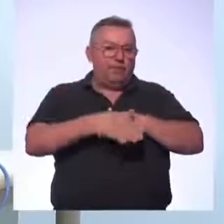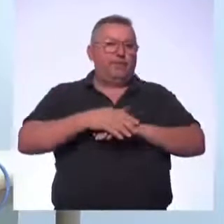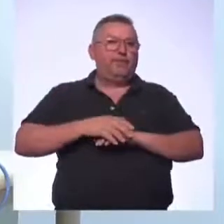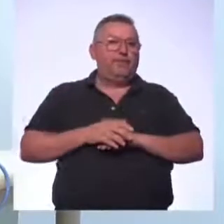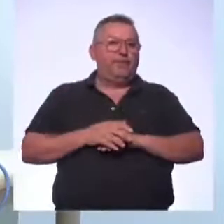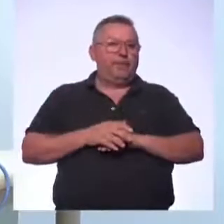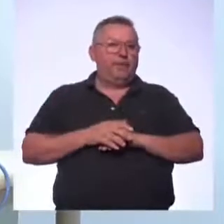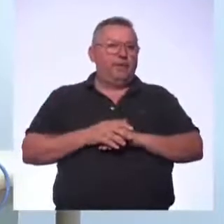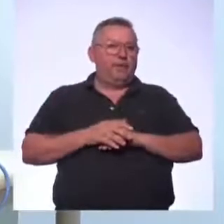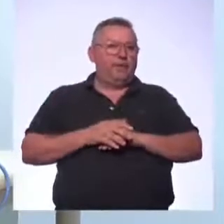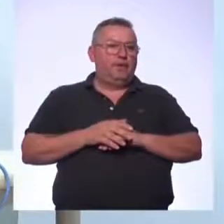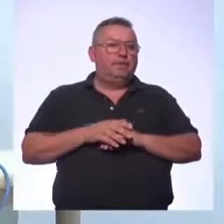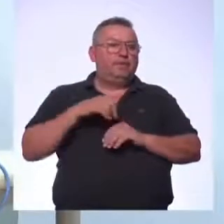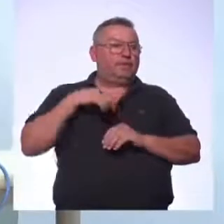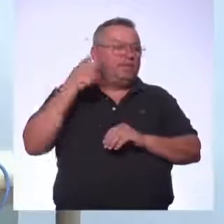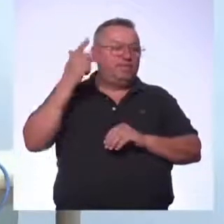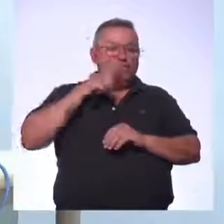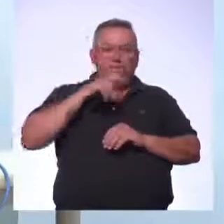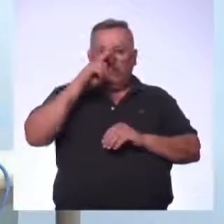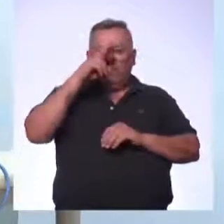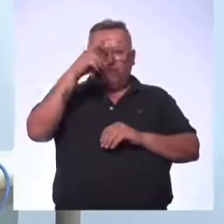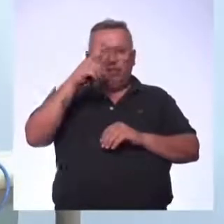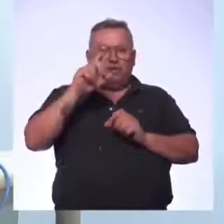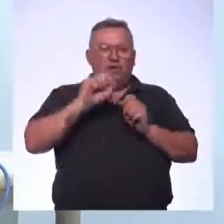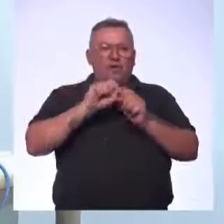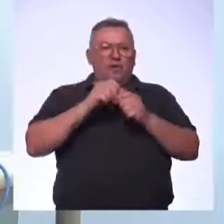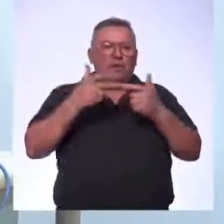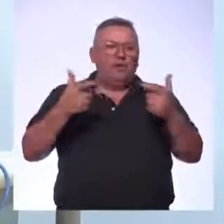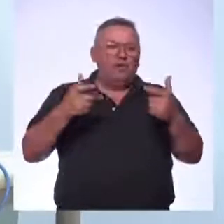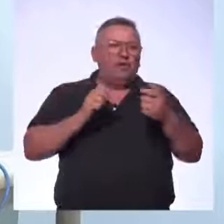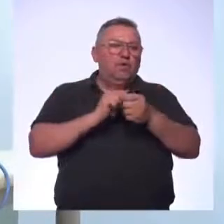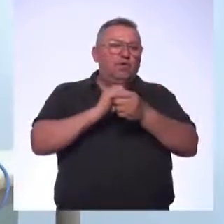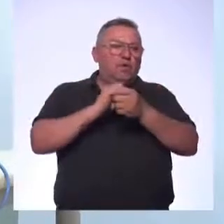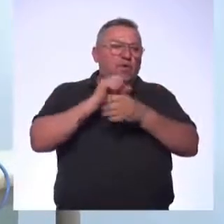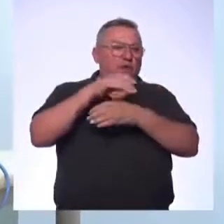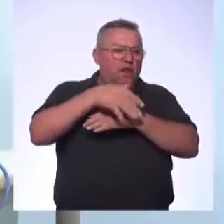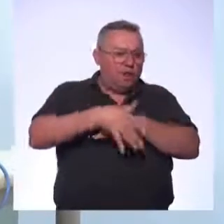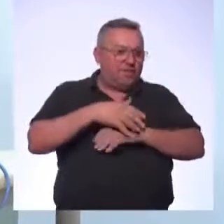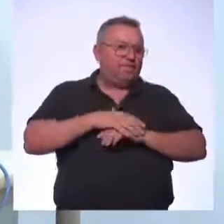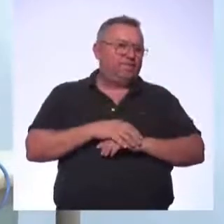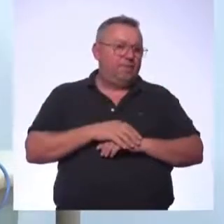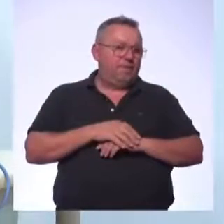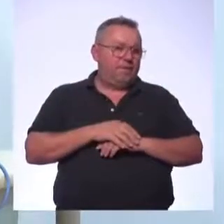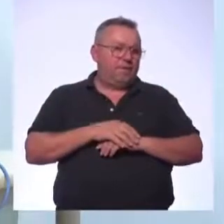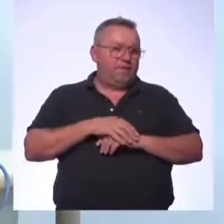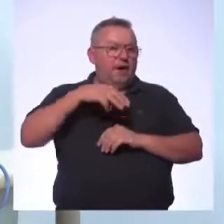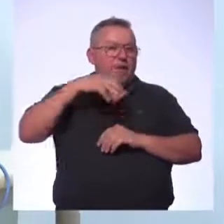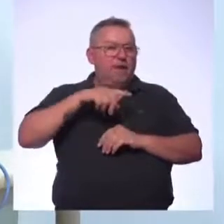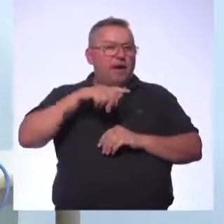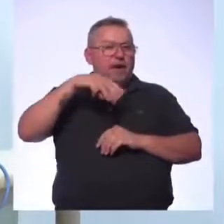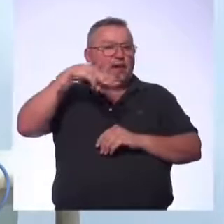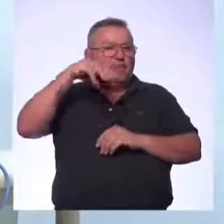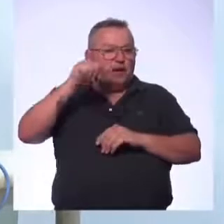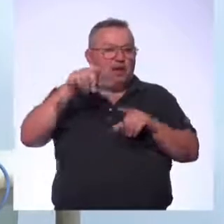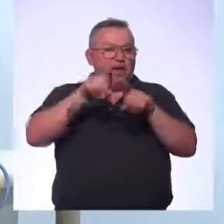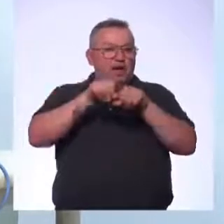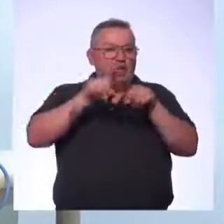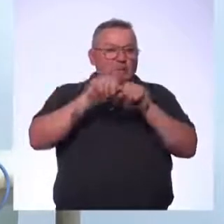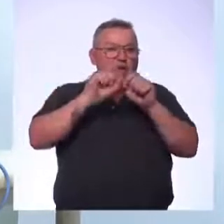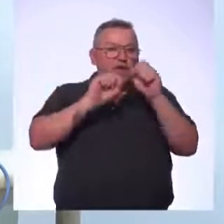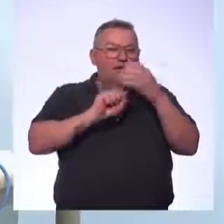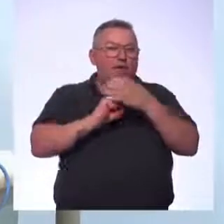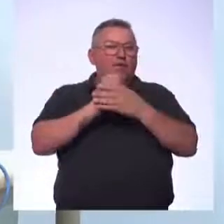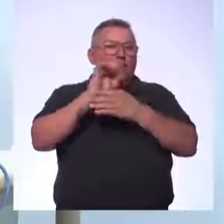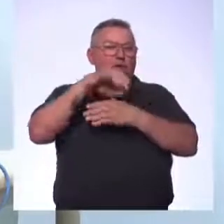nós vimos, e aí ela acaba não tendo essa questão aí de soltar o magma, a lava e formar, né, a erupção